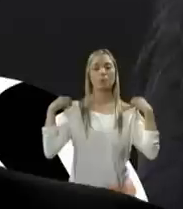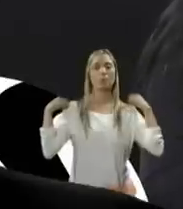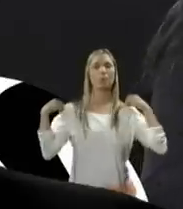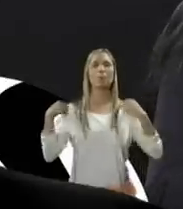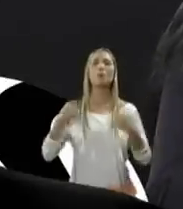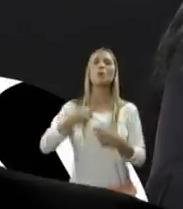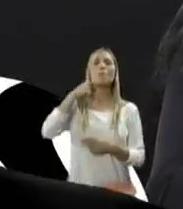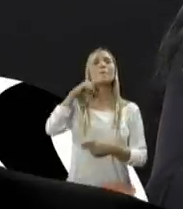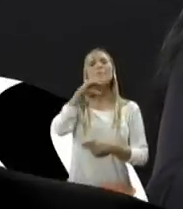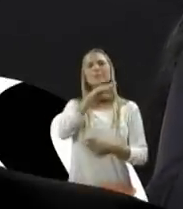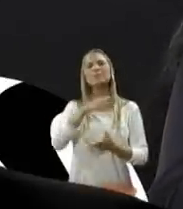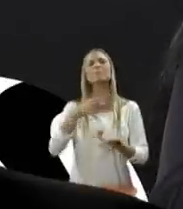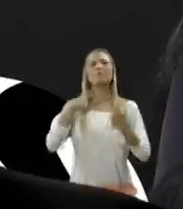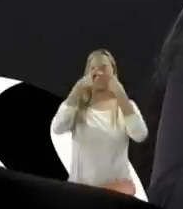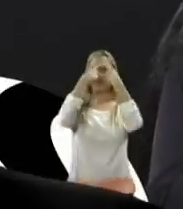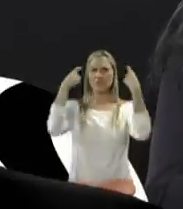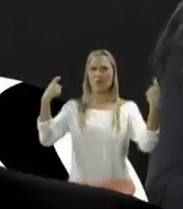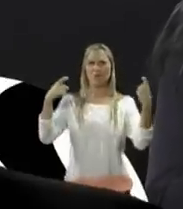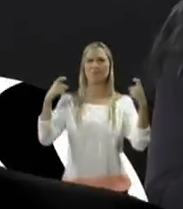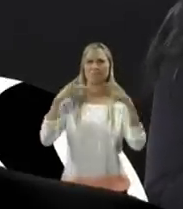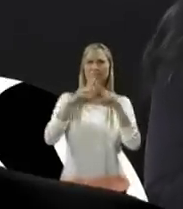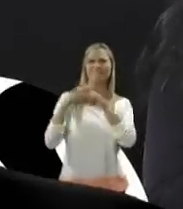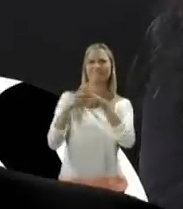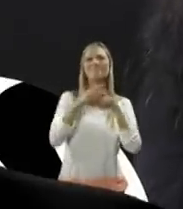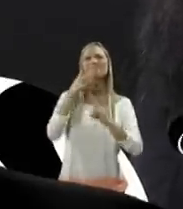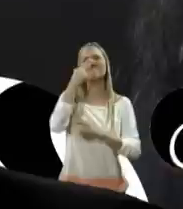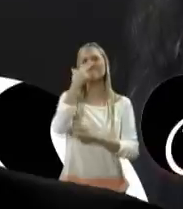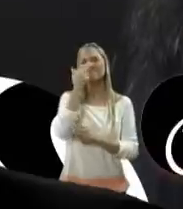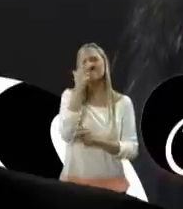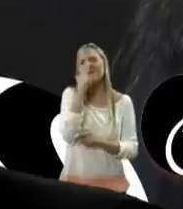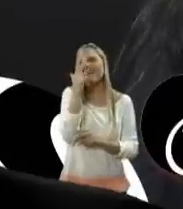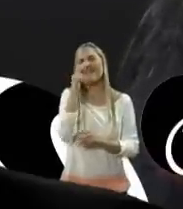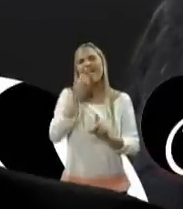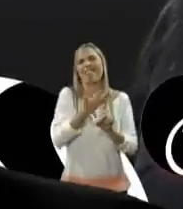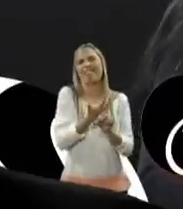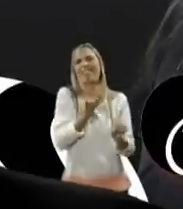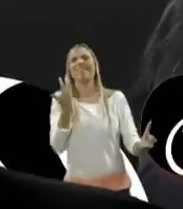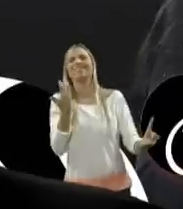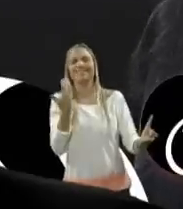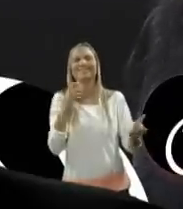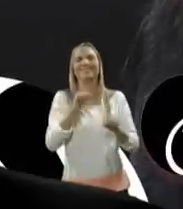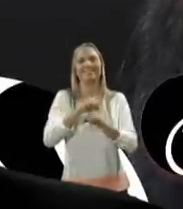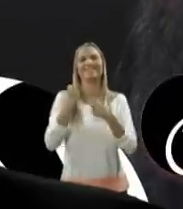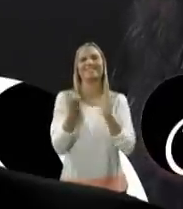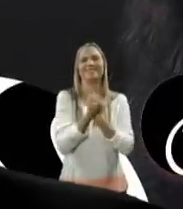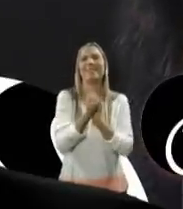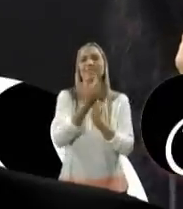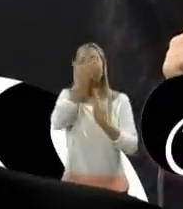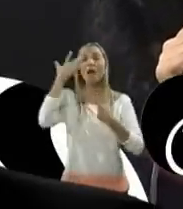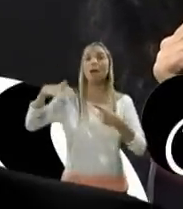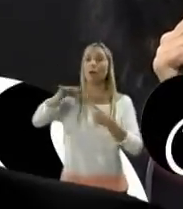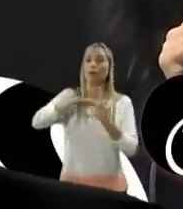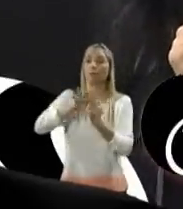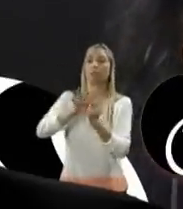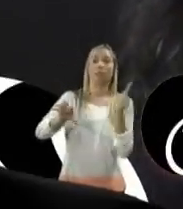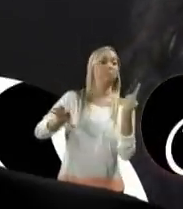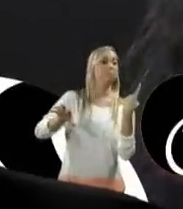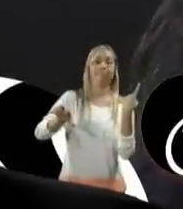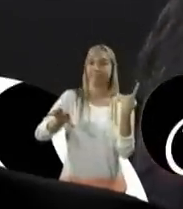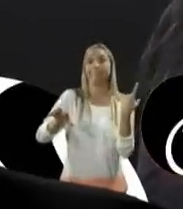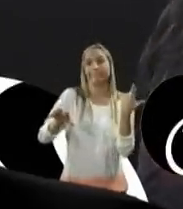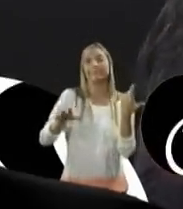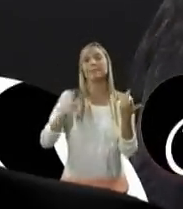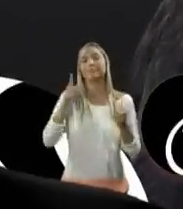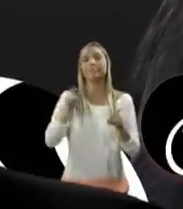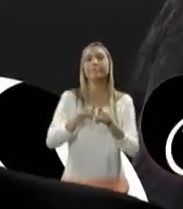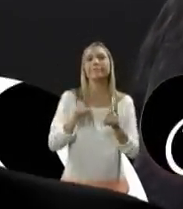a violência está relacionada à exclusão social, a problemas de desorganização familiar, de